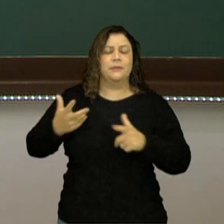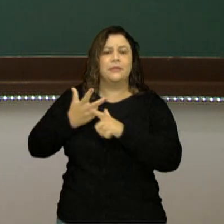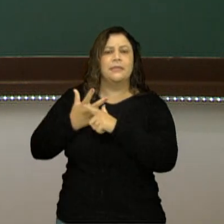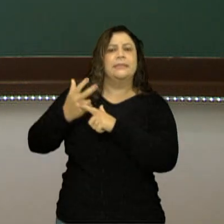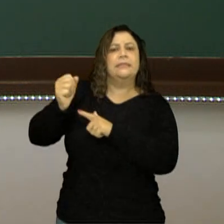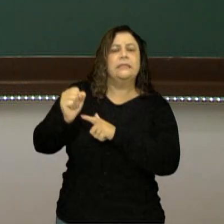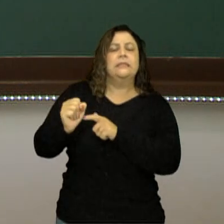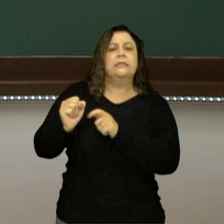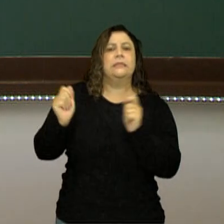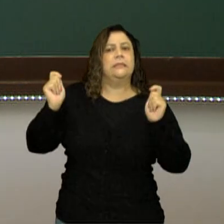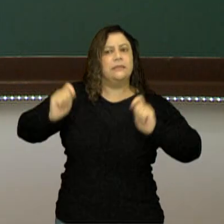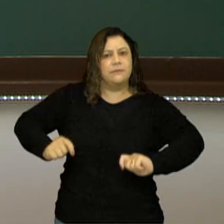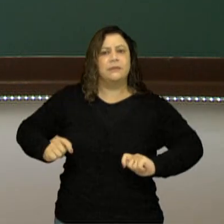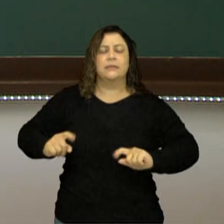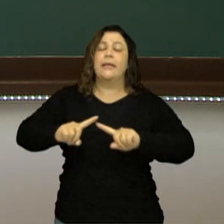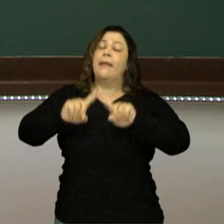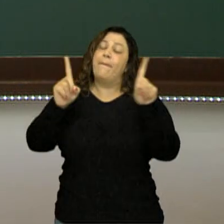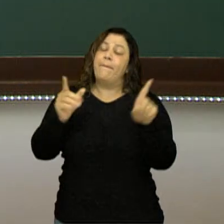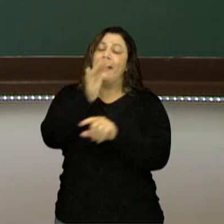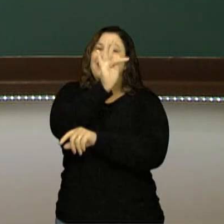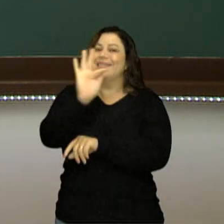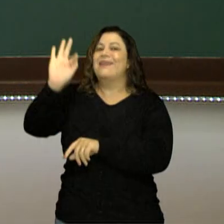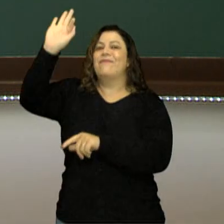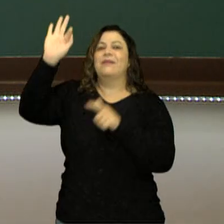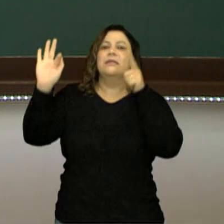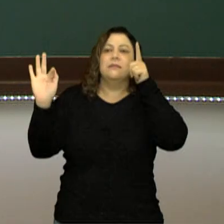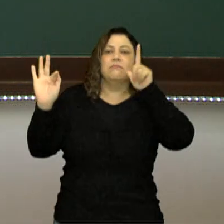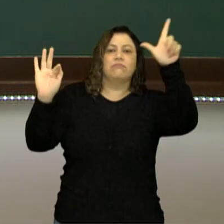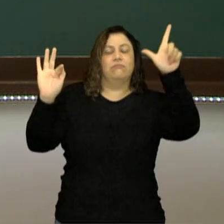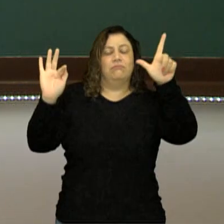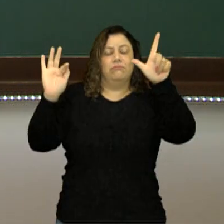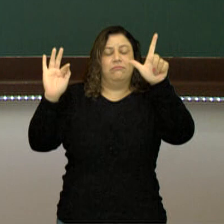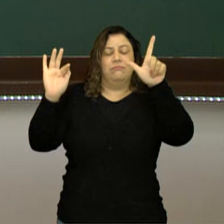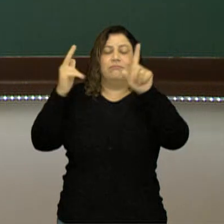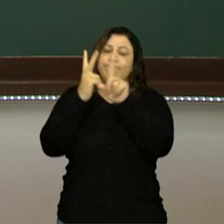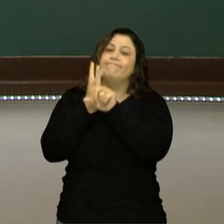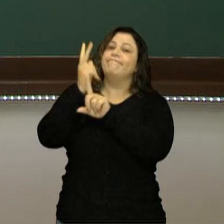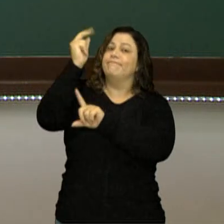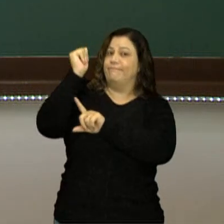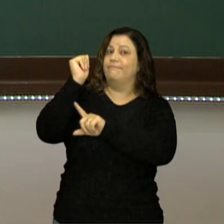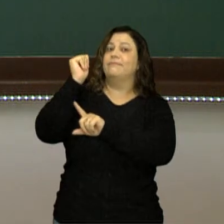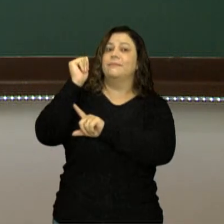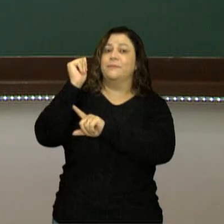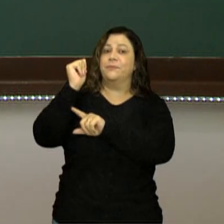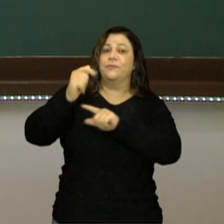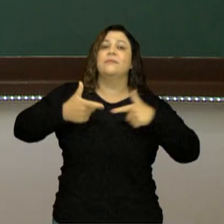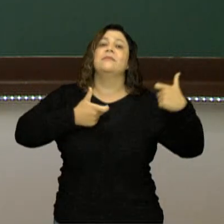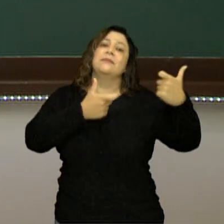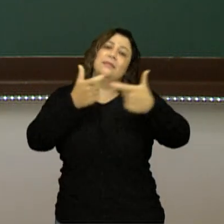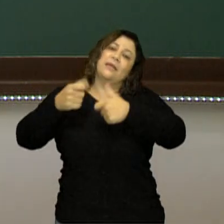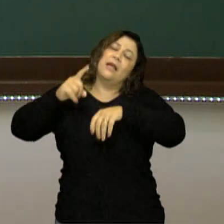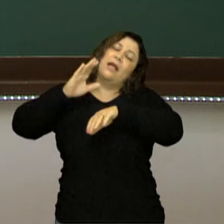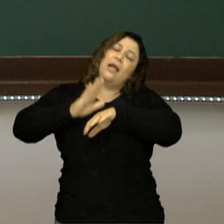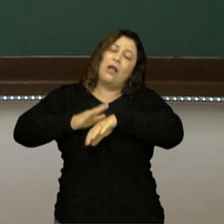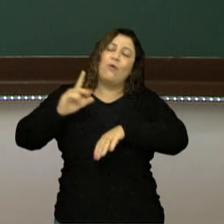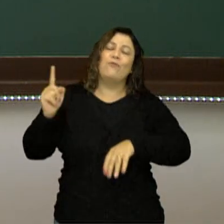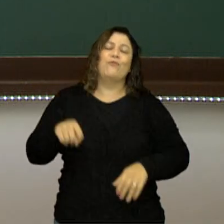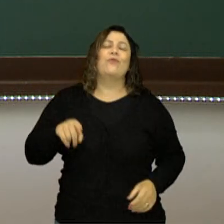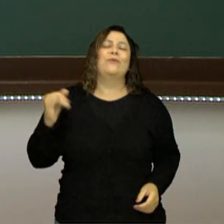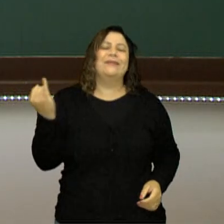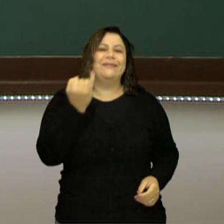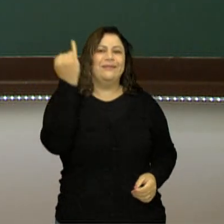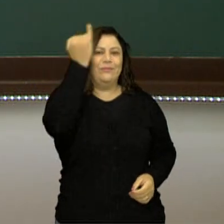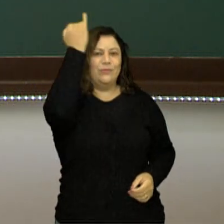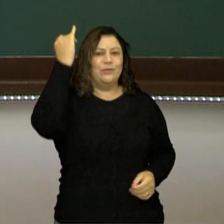não teve êxito. A França ganhou essa guerra, E essa guerra ela foi importante para a formação, por